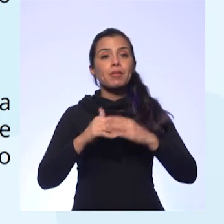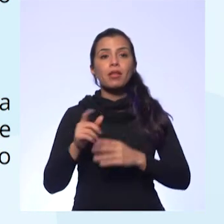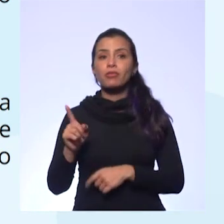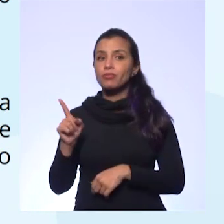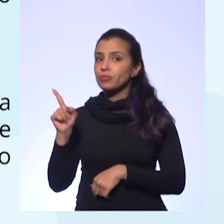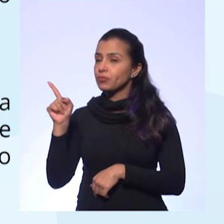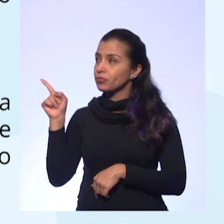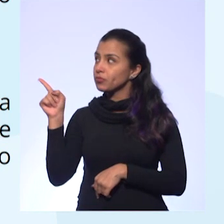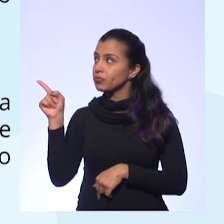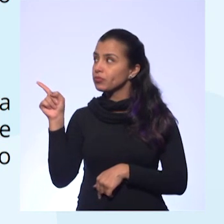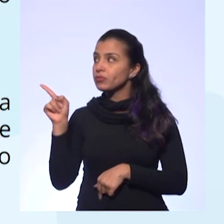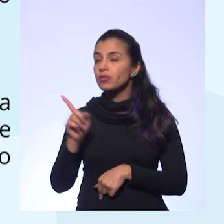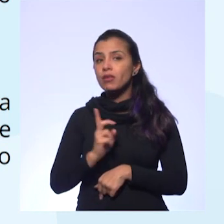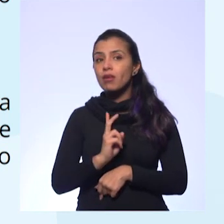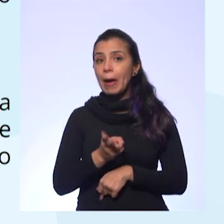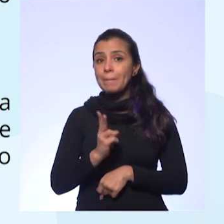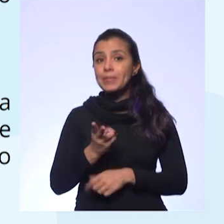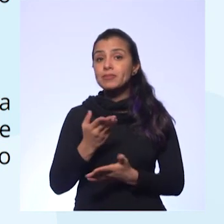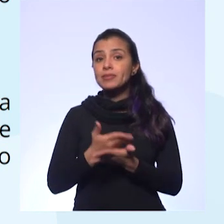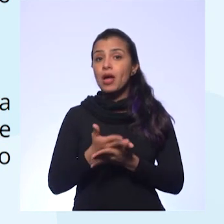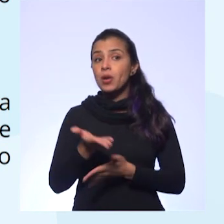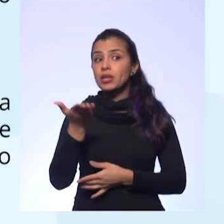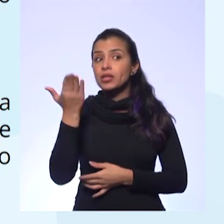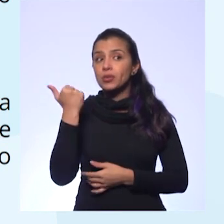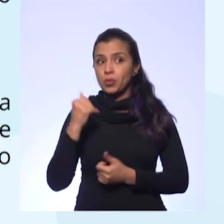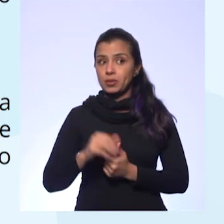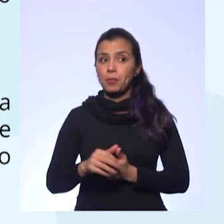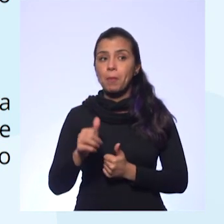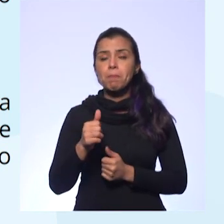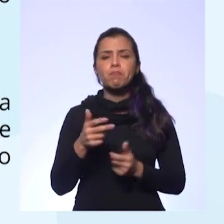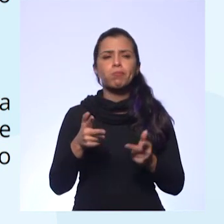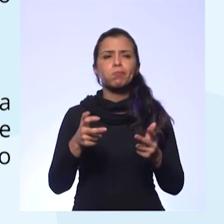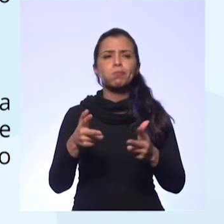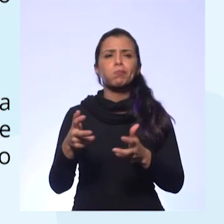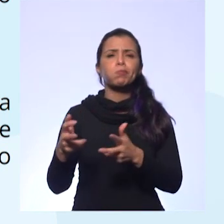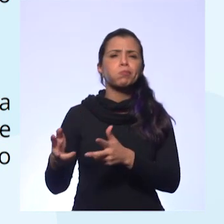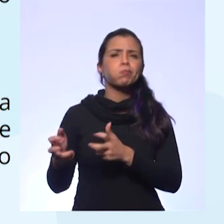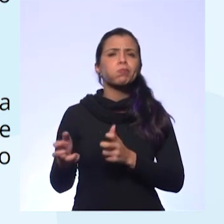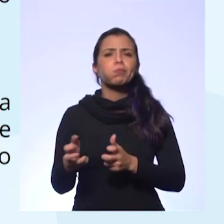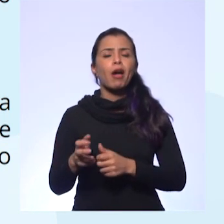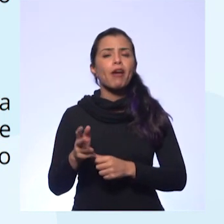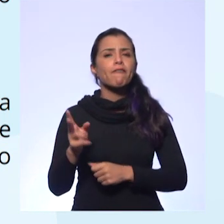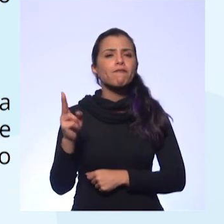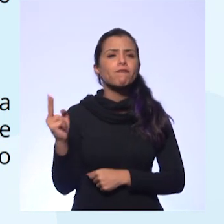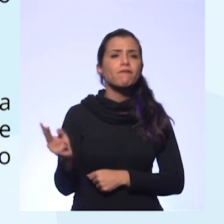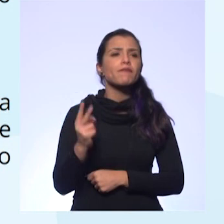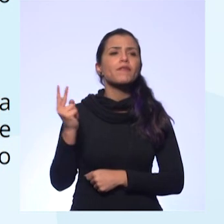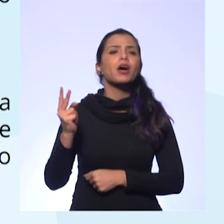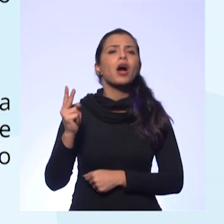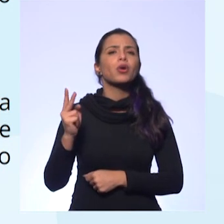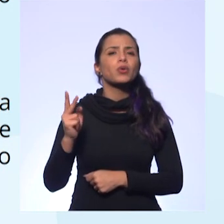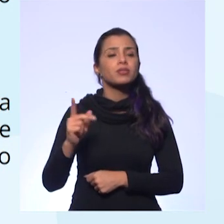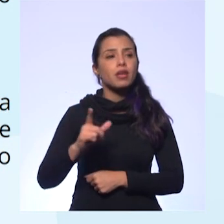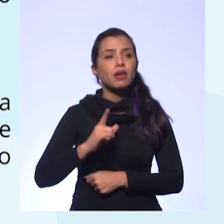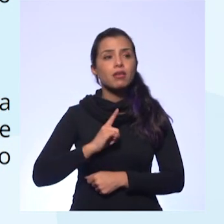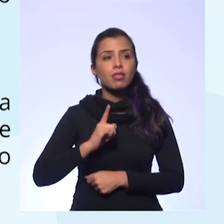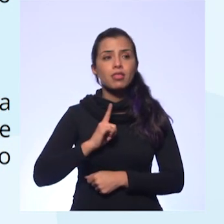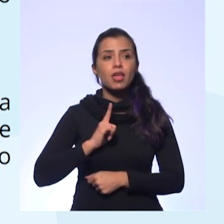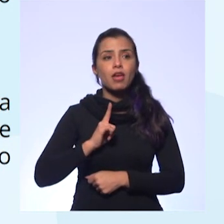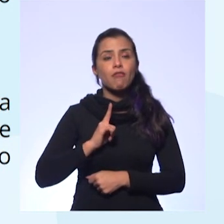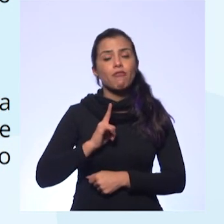os principais valores propugnados pela Declaração dos Direitos do Homem e do Cidadão de